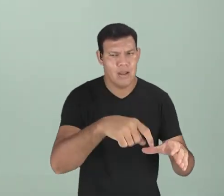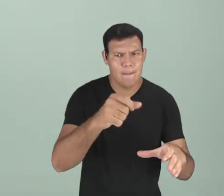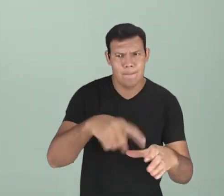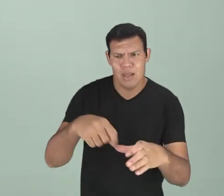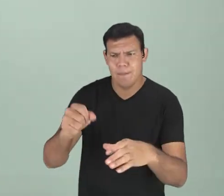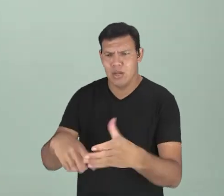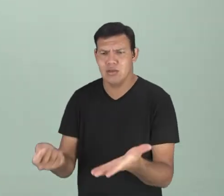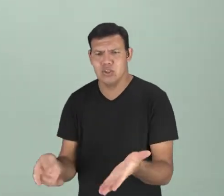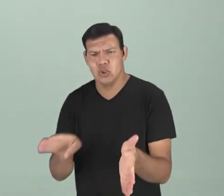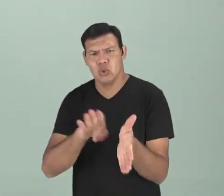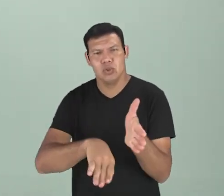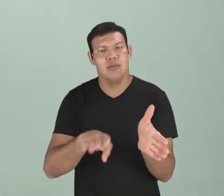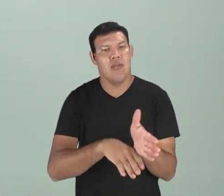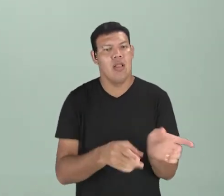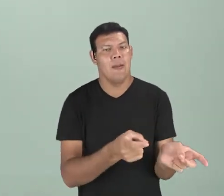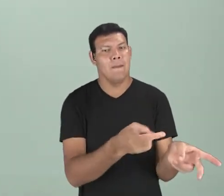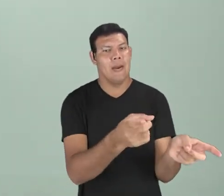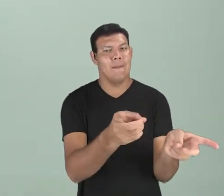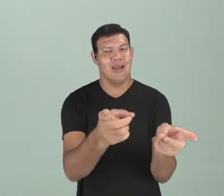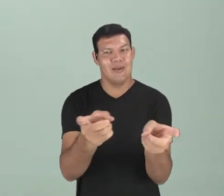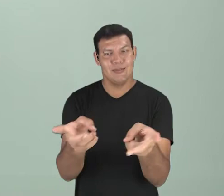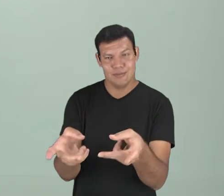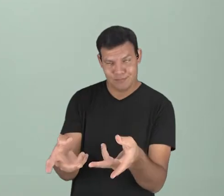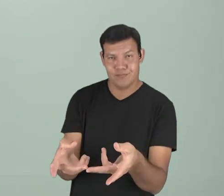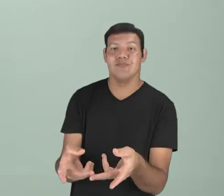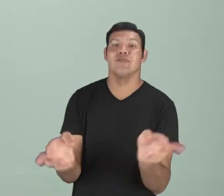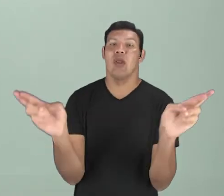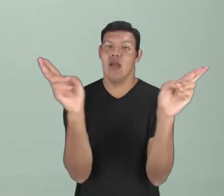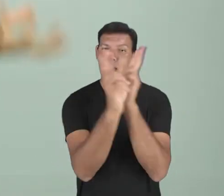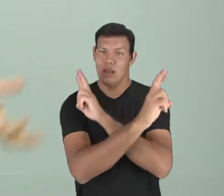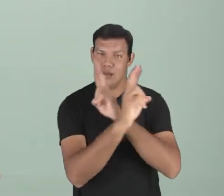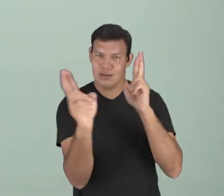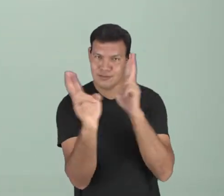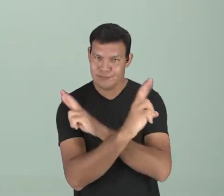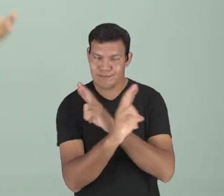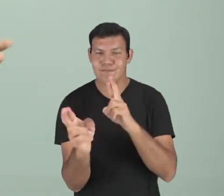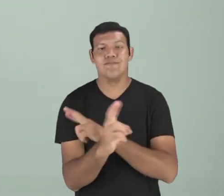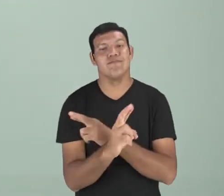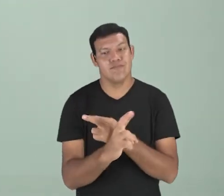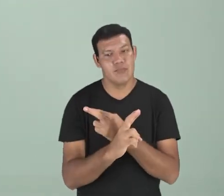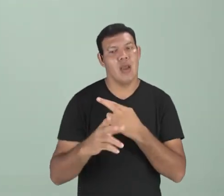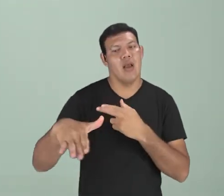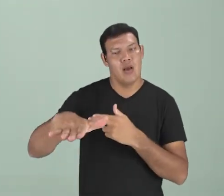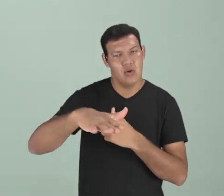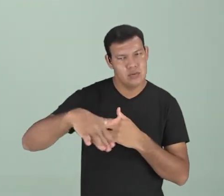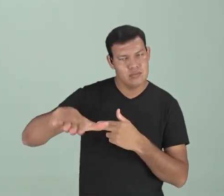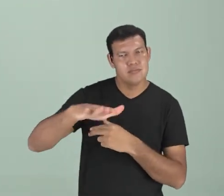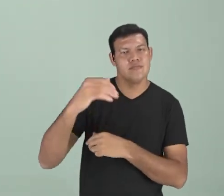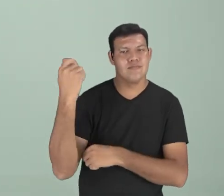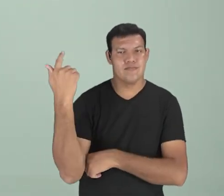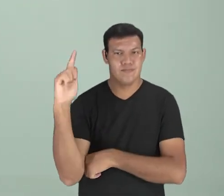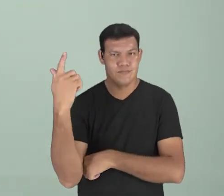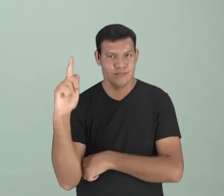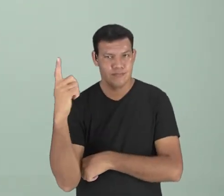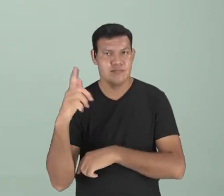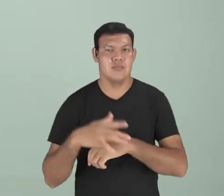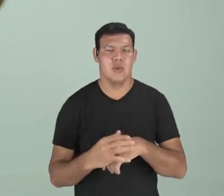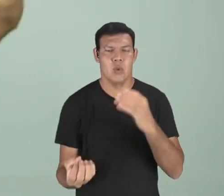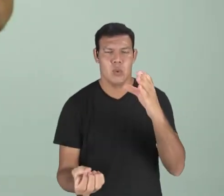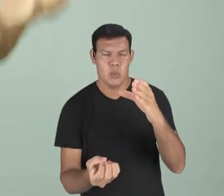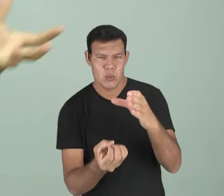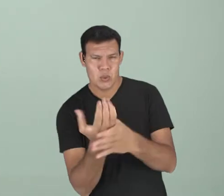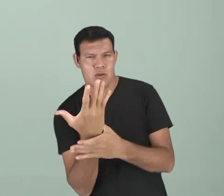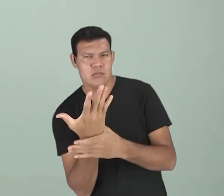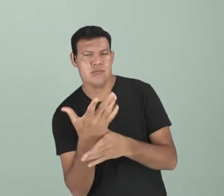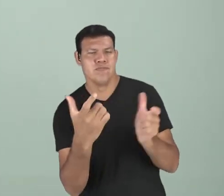sobrando coisa, começa a vender. Então, a partir dessas relações é que é construído o espaço geográfico. E aí vão surgindo cada vez